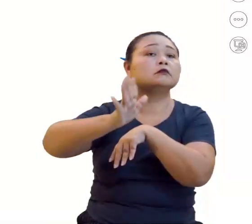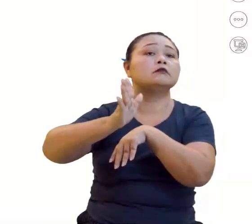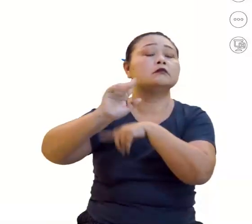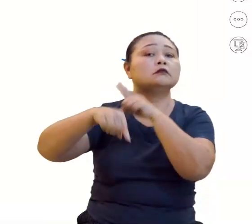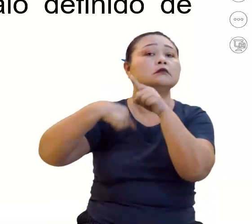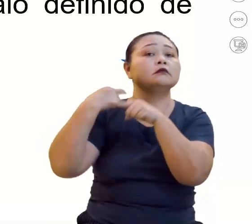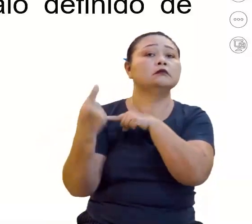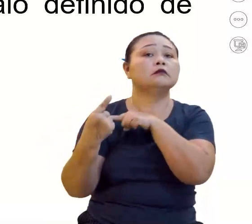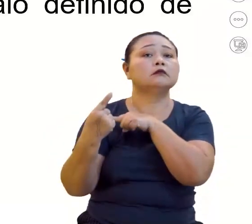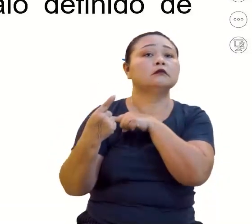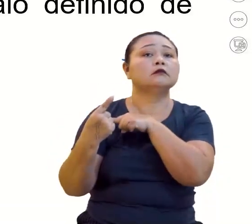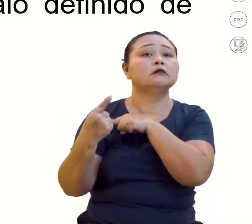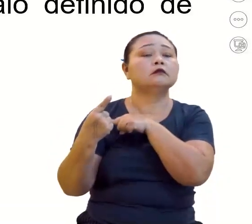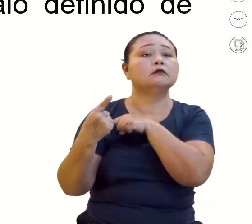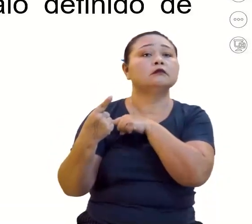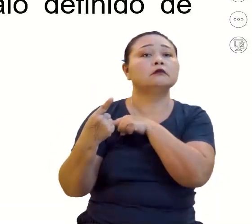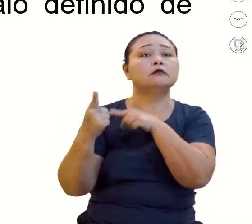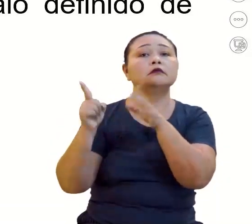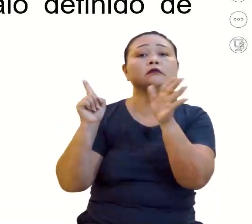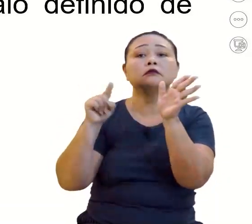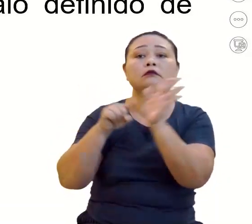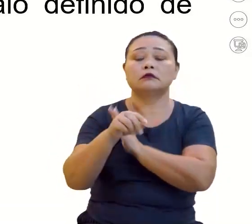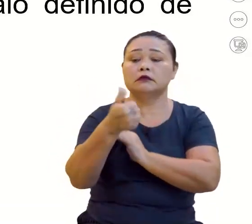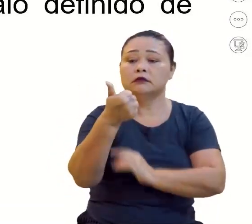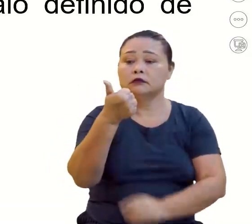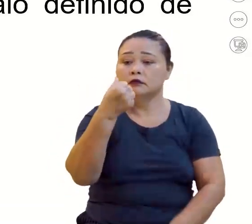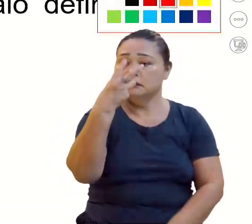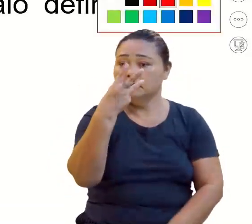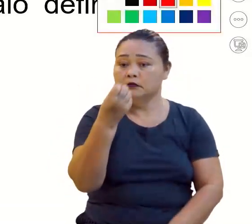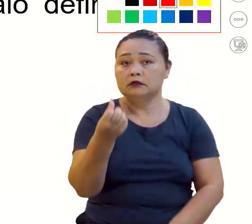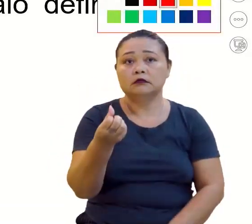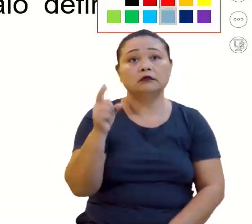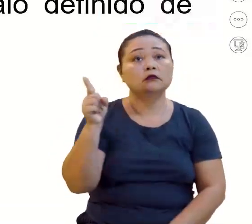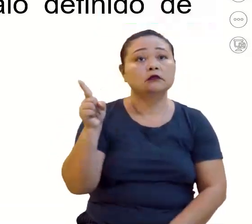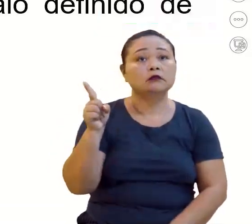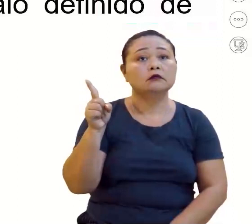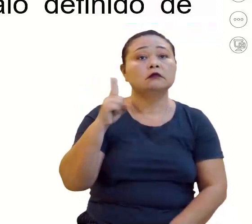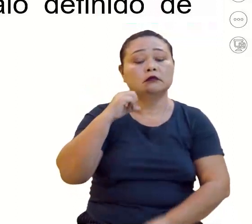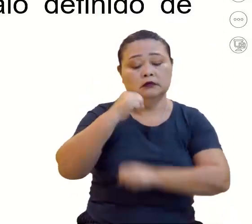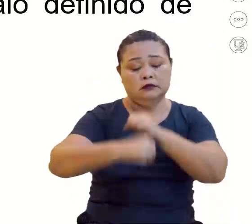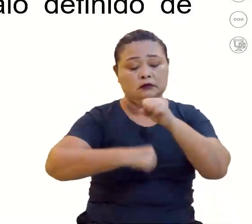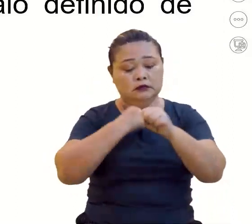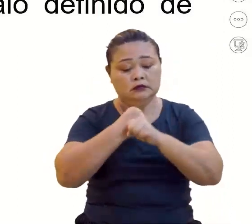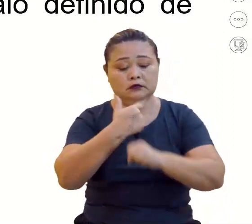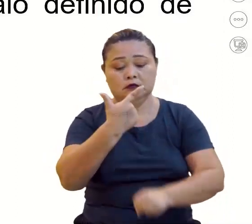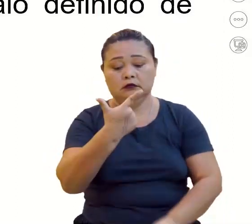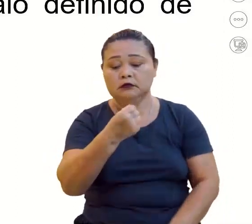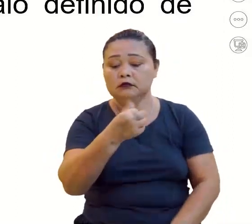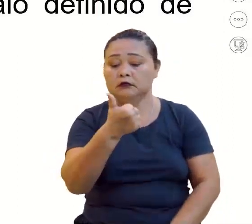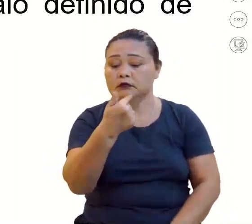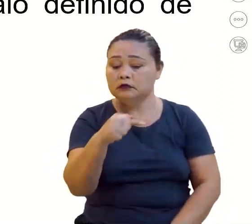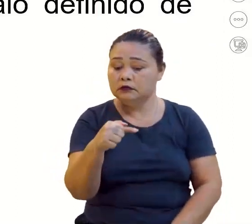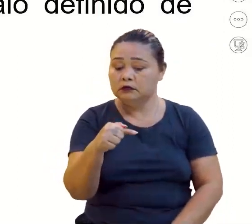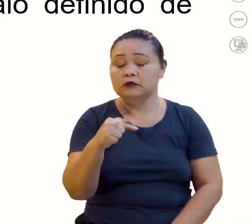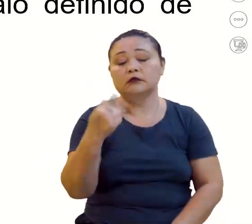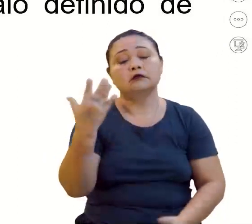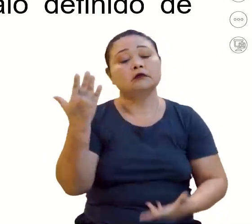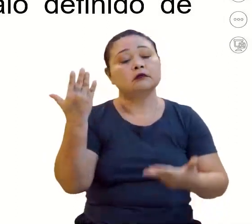próxima. Mais uma, bora ver? Questão 136, agora de 2017, na